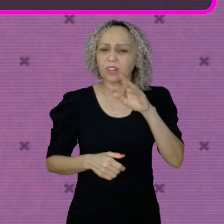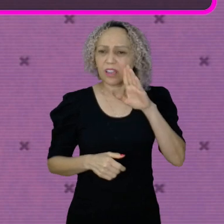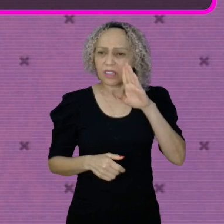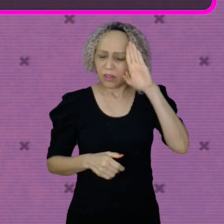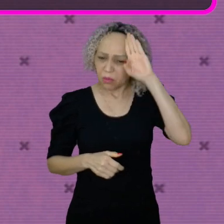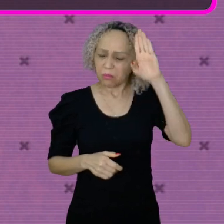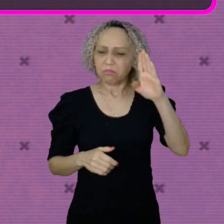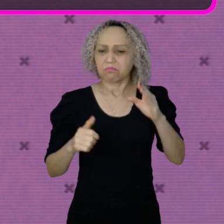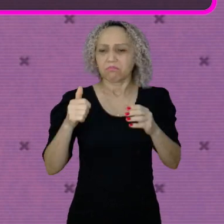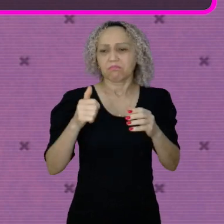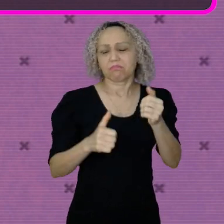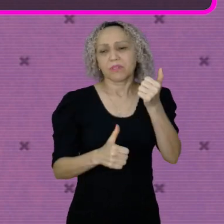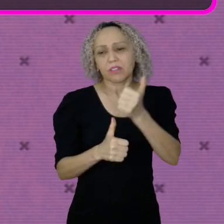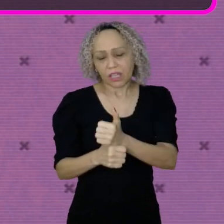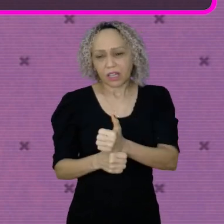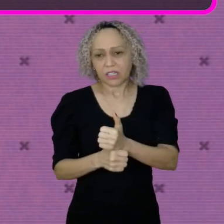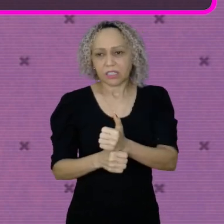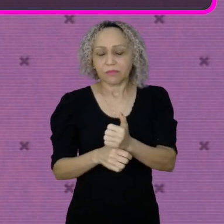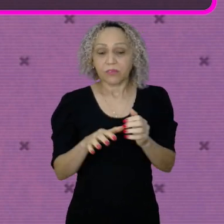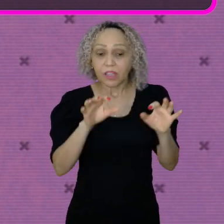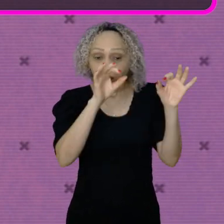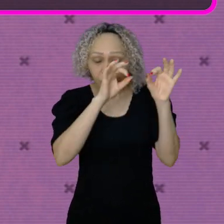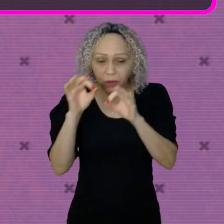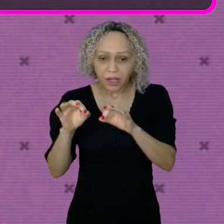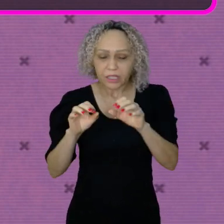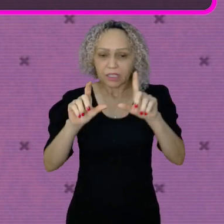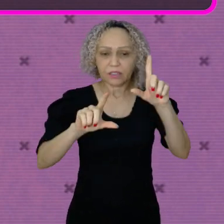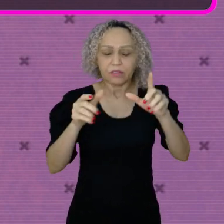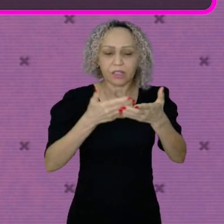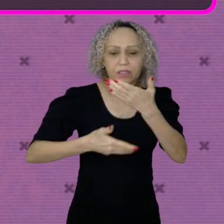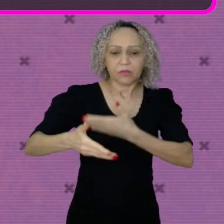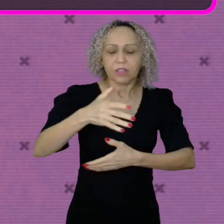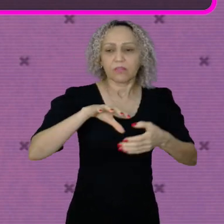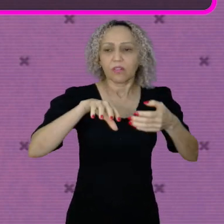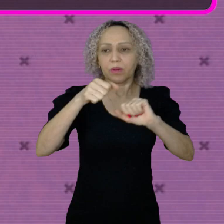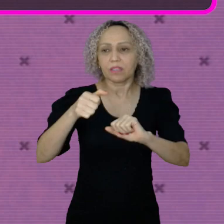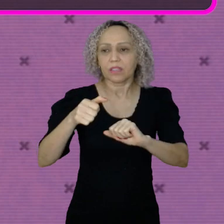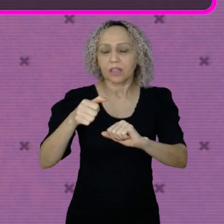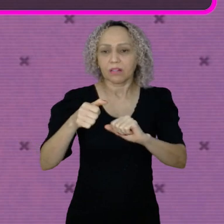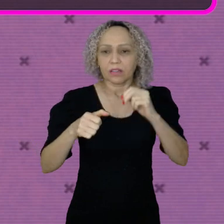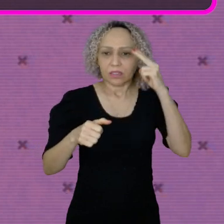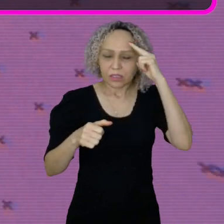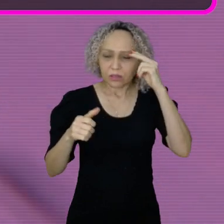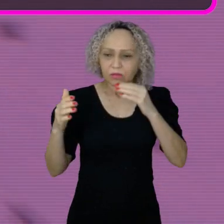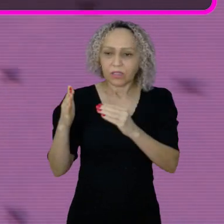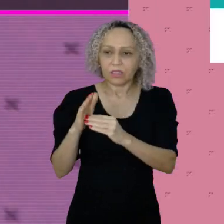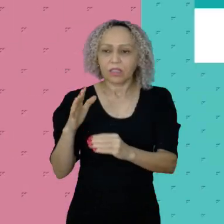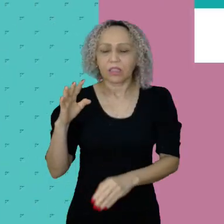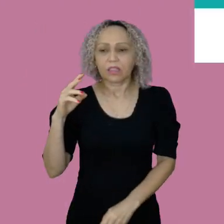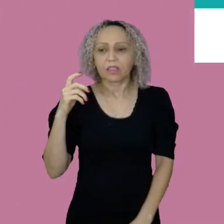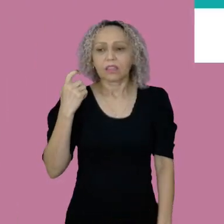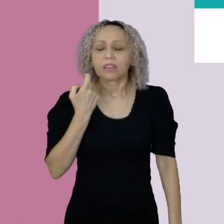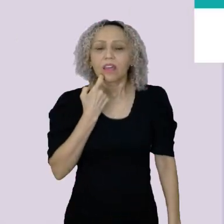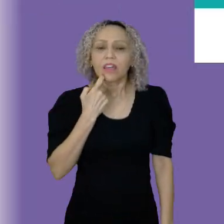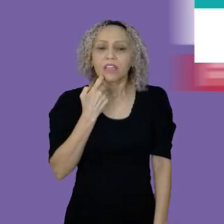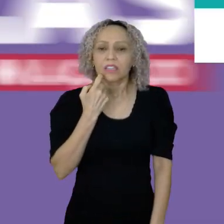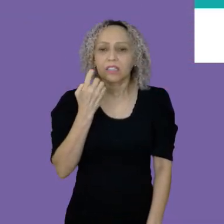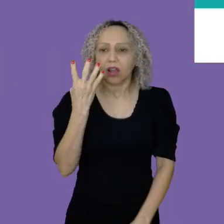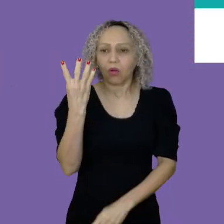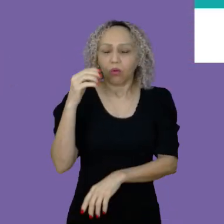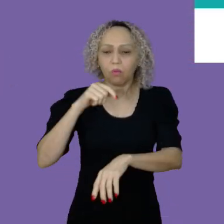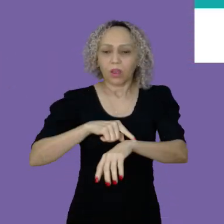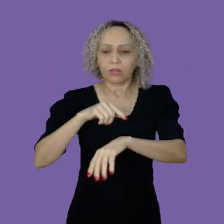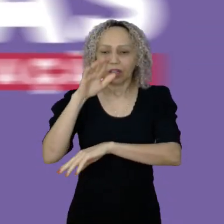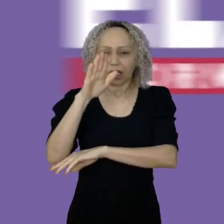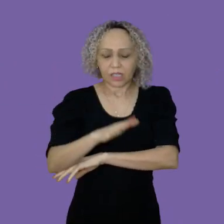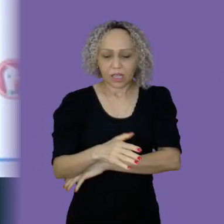por Elas Formação de segunda a sexta-feira, sempre às 16h, aqui na TV PT. E você